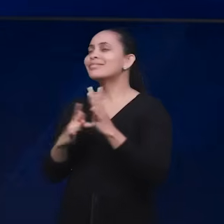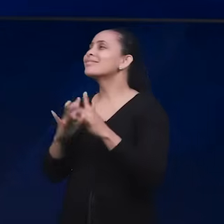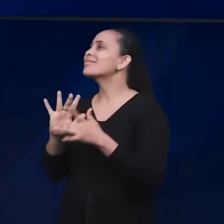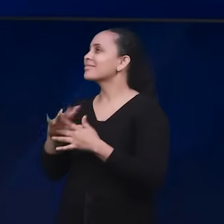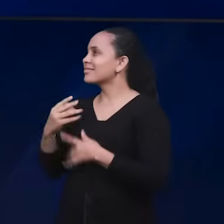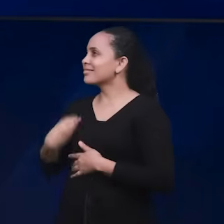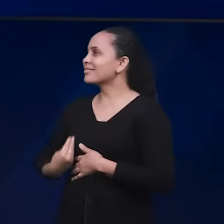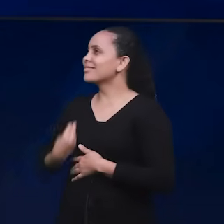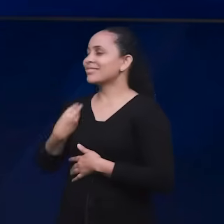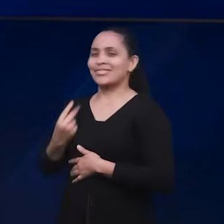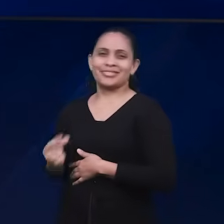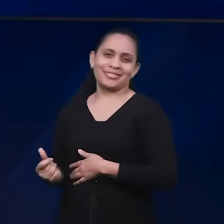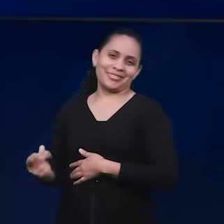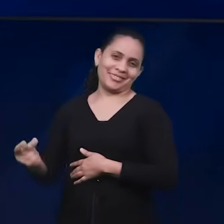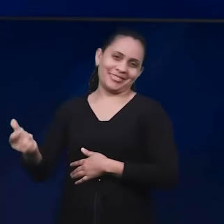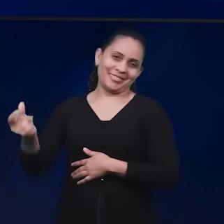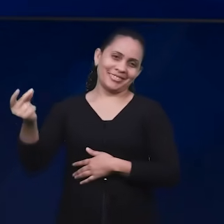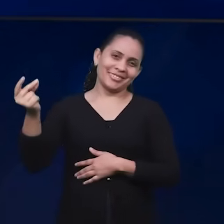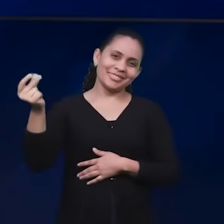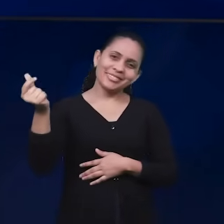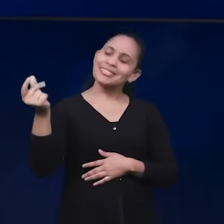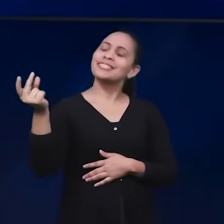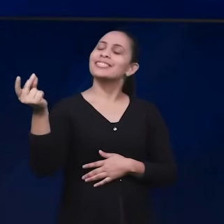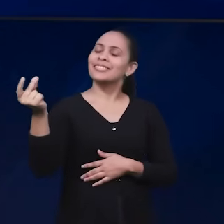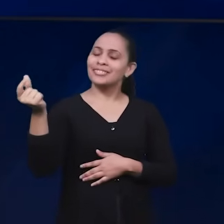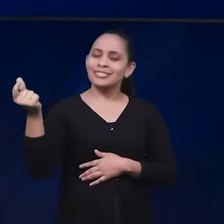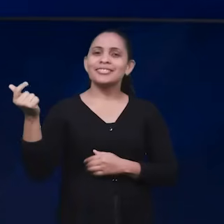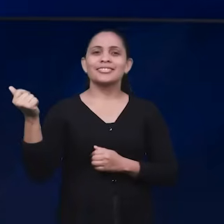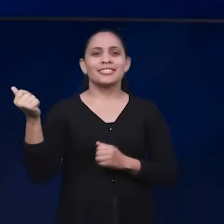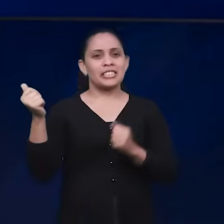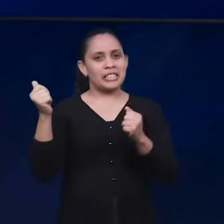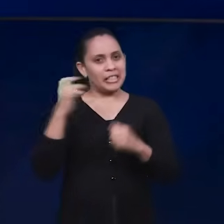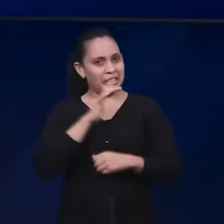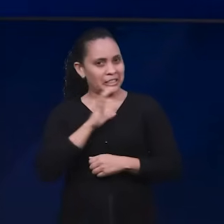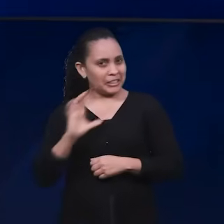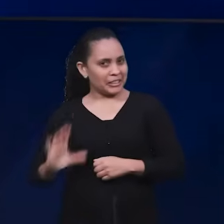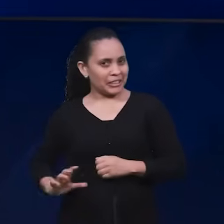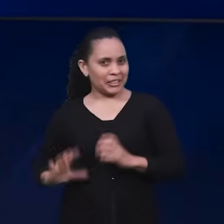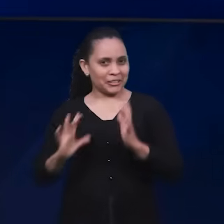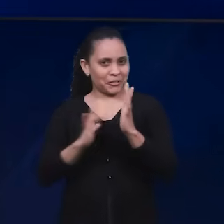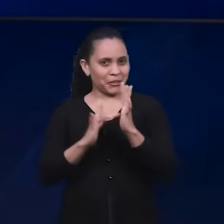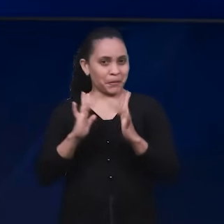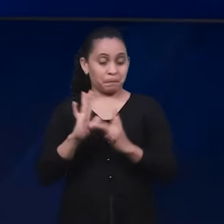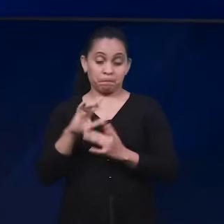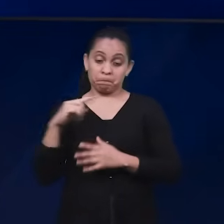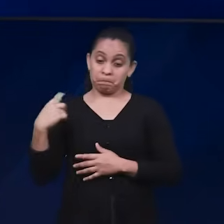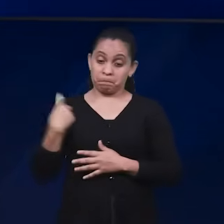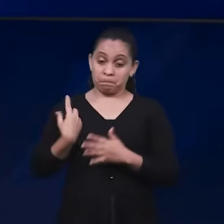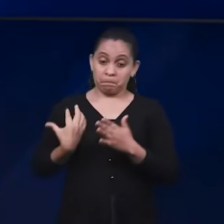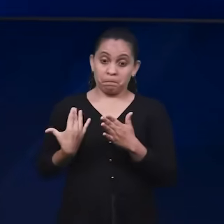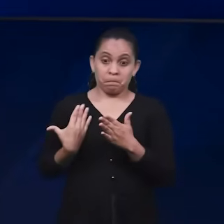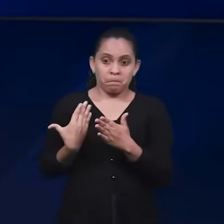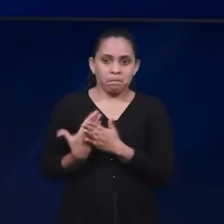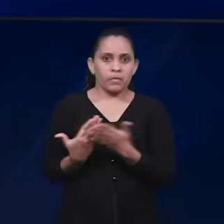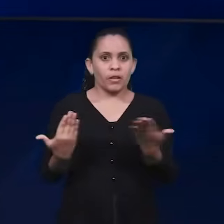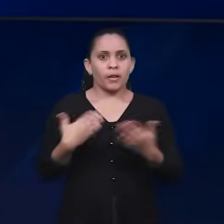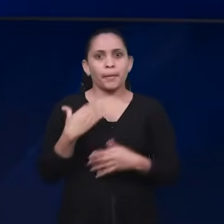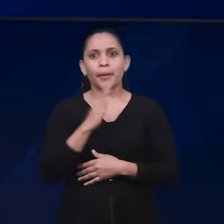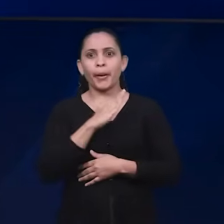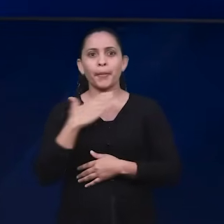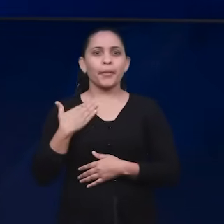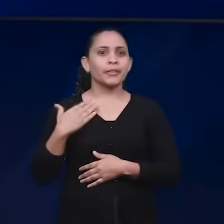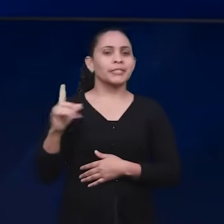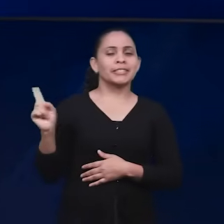Jesus nós temos a vida eterna. A vida eterna em Cristo Jesus. Aí os nossos dias não serão contados